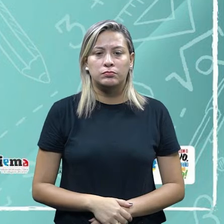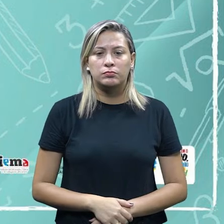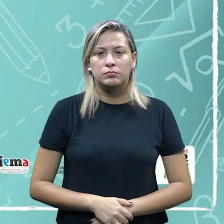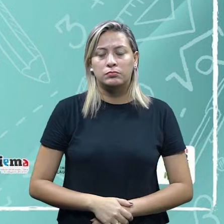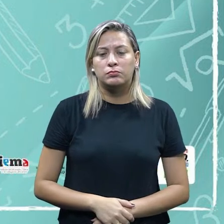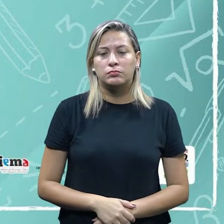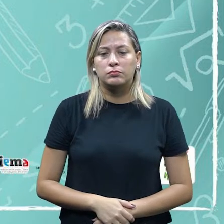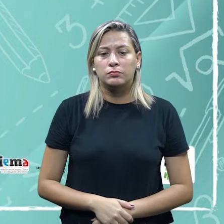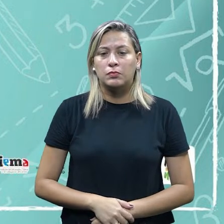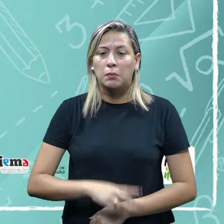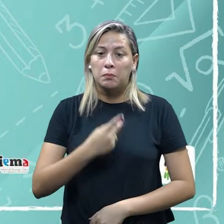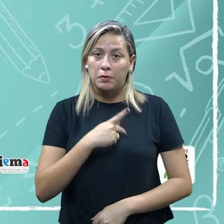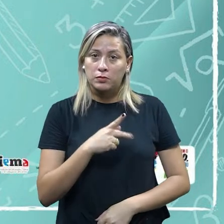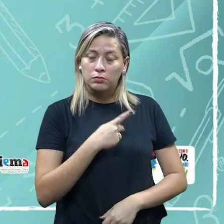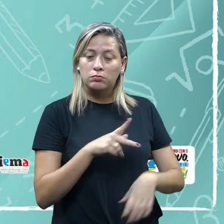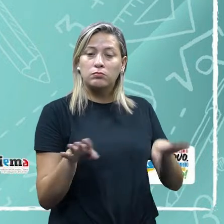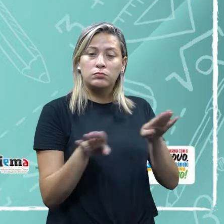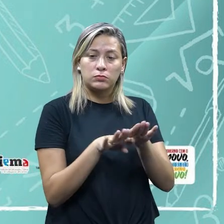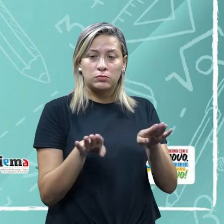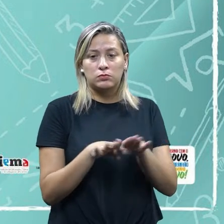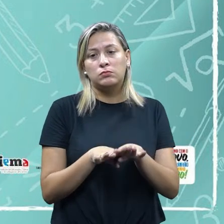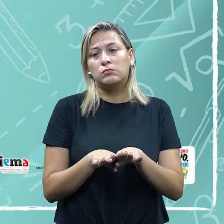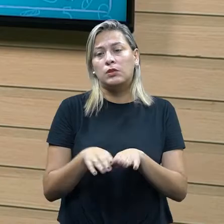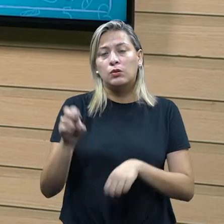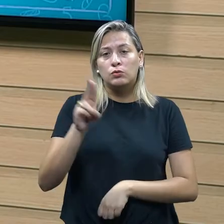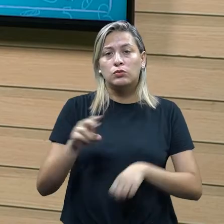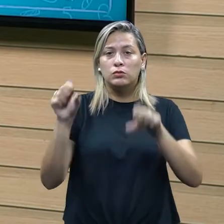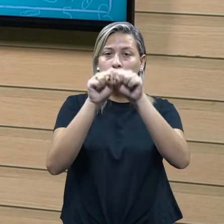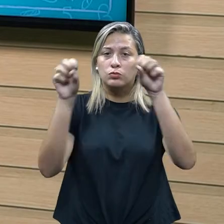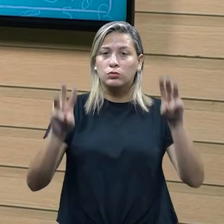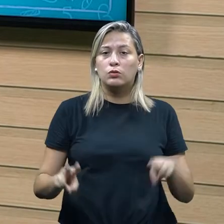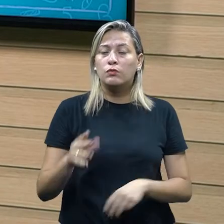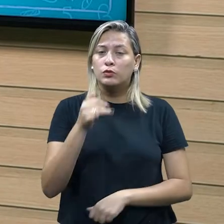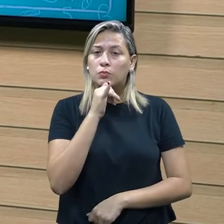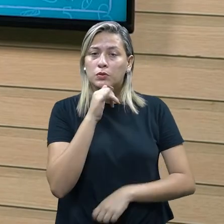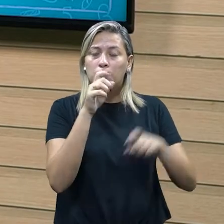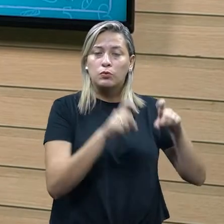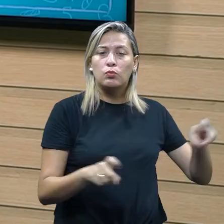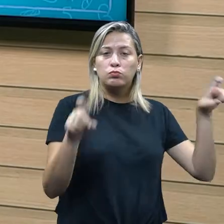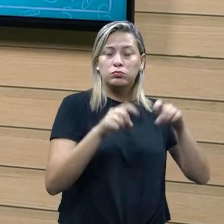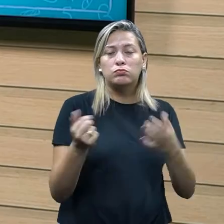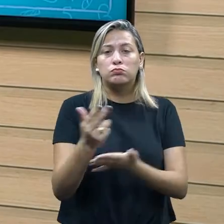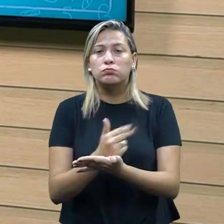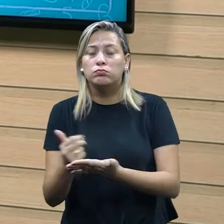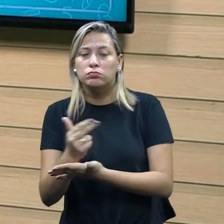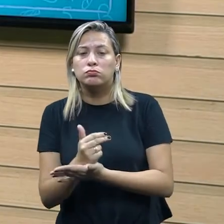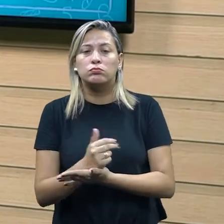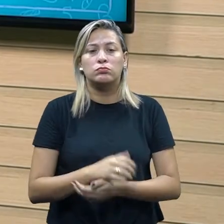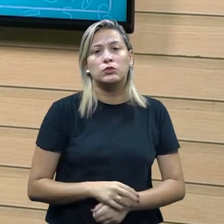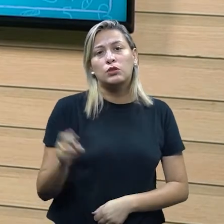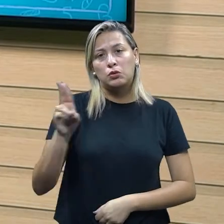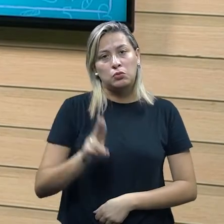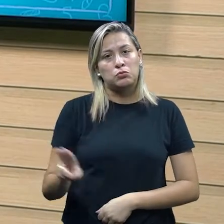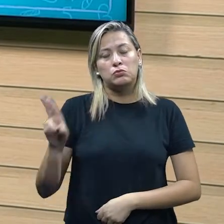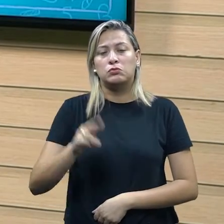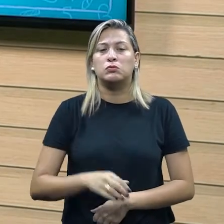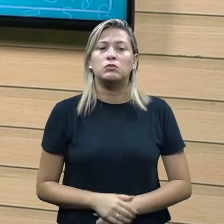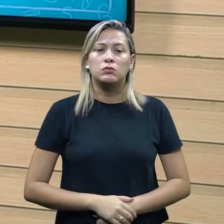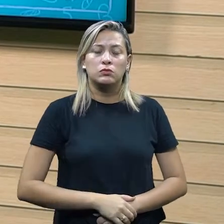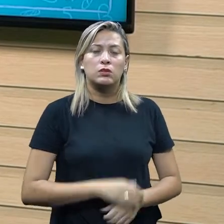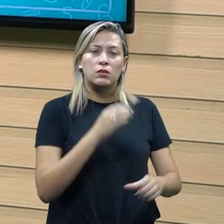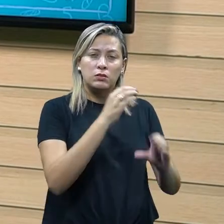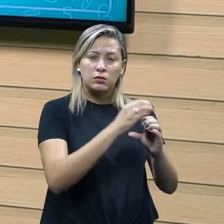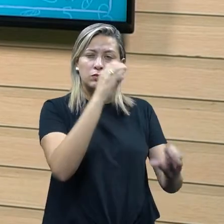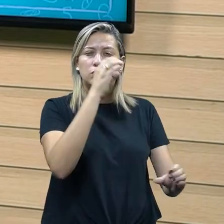softwares, né? A gente está falando aí do AutoCAD, por exemplo, né? E esses softwares são utilizados tanto nas engenharias, a gente está falando aqui em engenharia